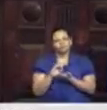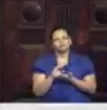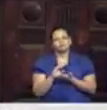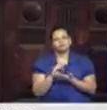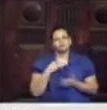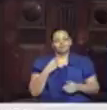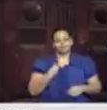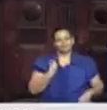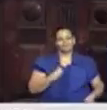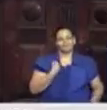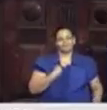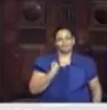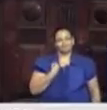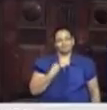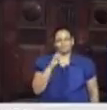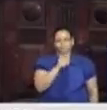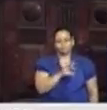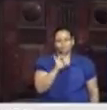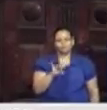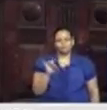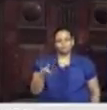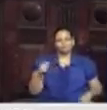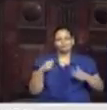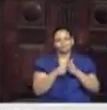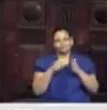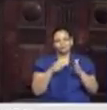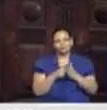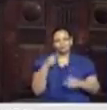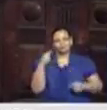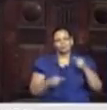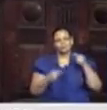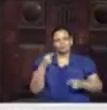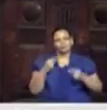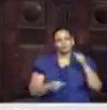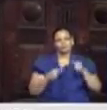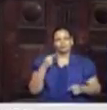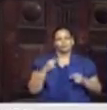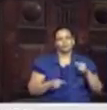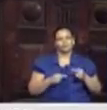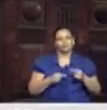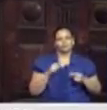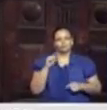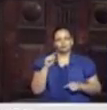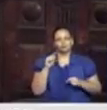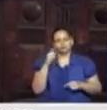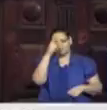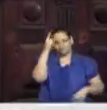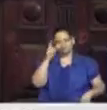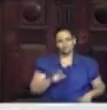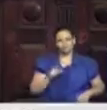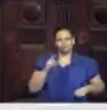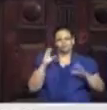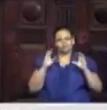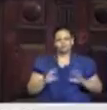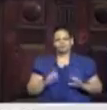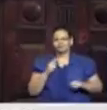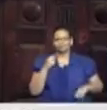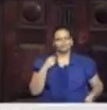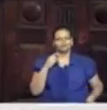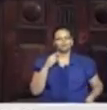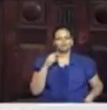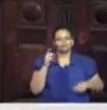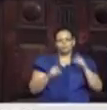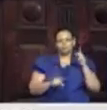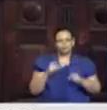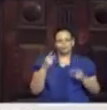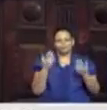a participação individual de cada um na luta política, a contribuição do cidadão. O povo não quer essas